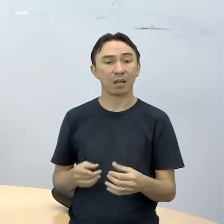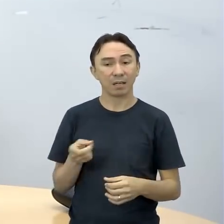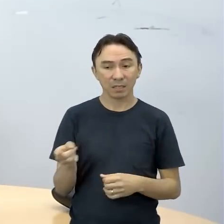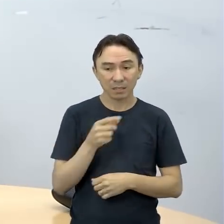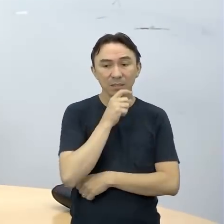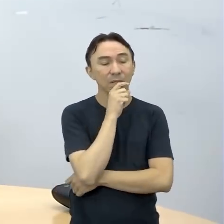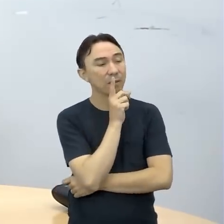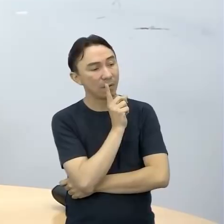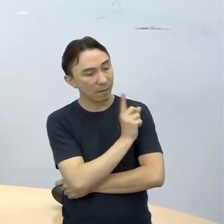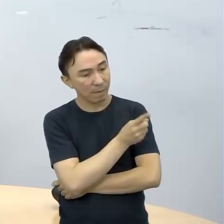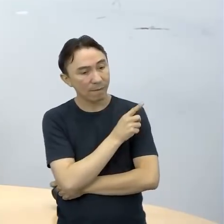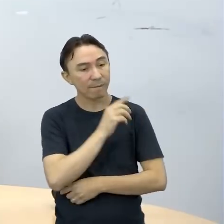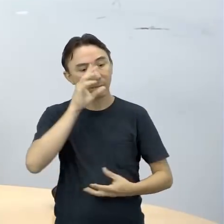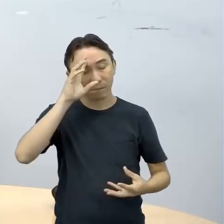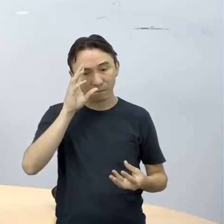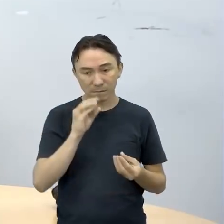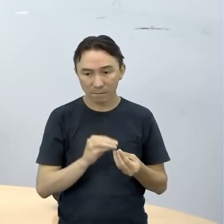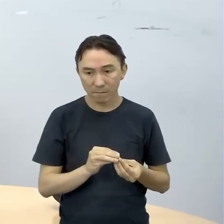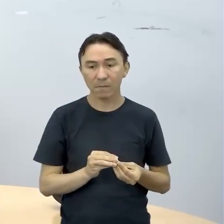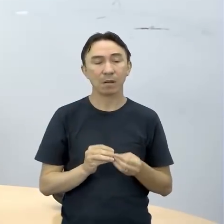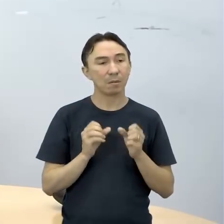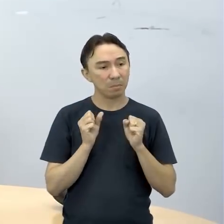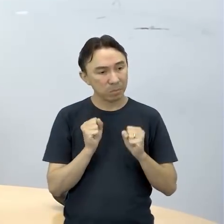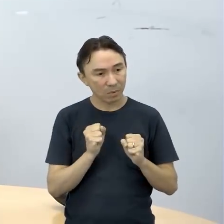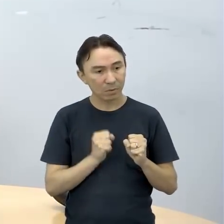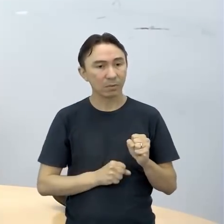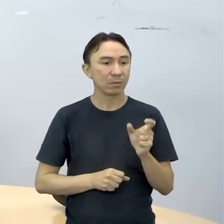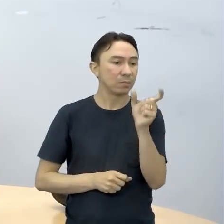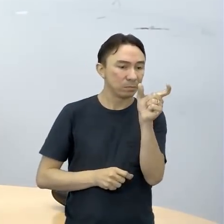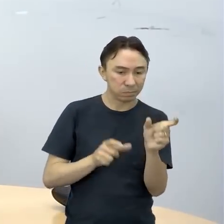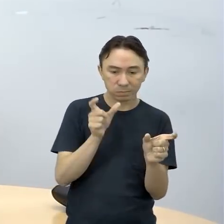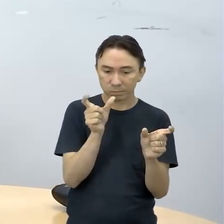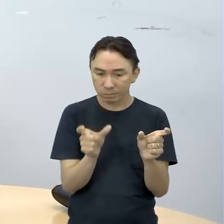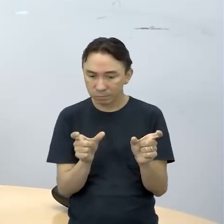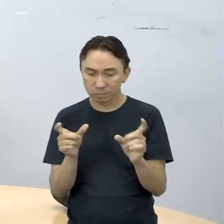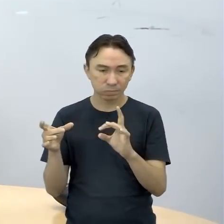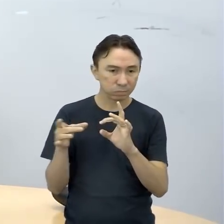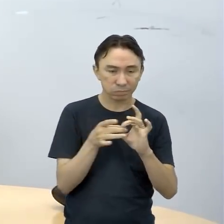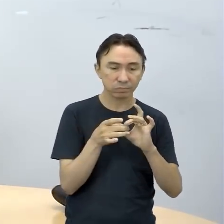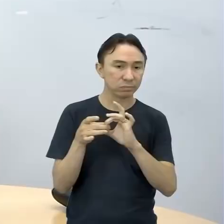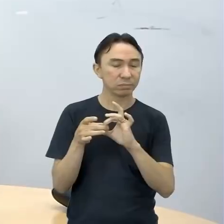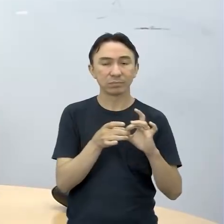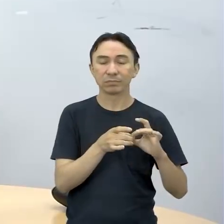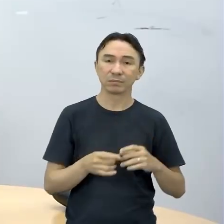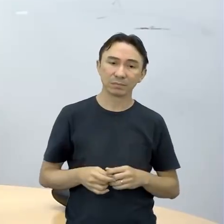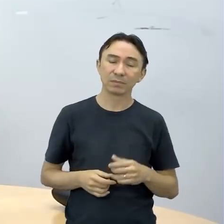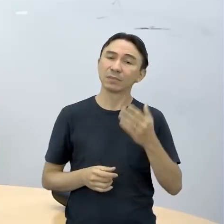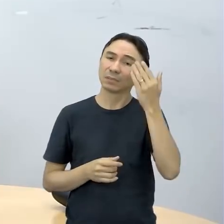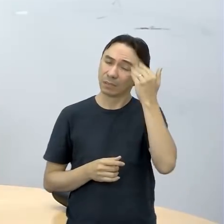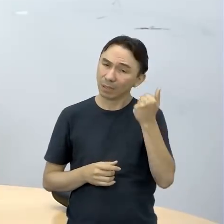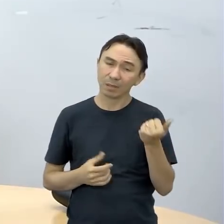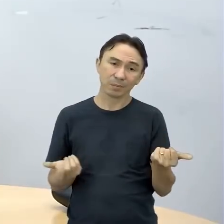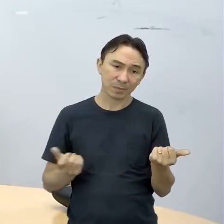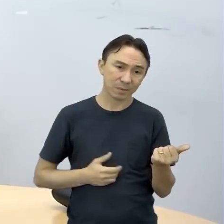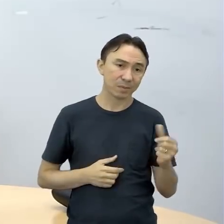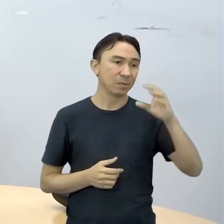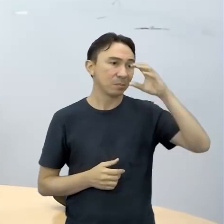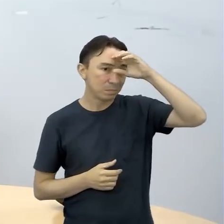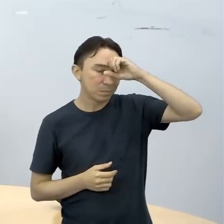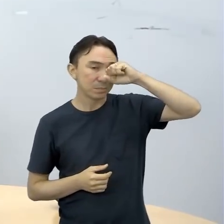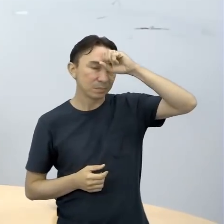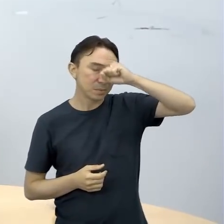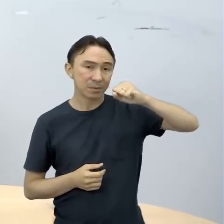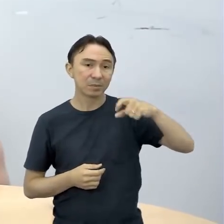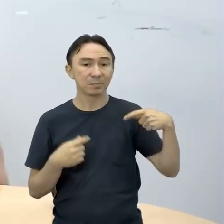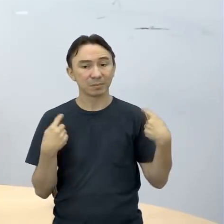como um componente pode ajudar o outro. A gente sabe que o aprendizado, ele ocorre sempre por aproximações sucessivas com o objeto